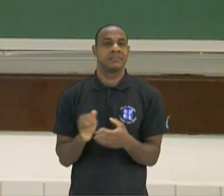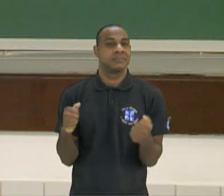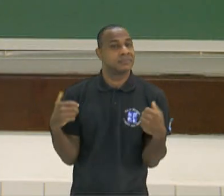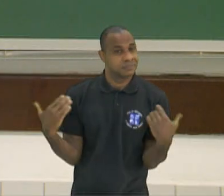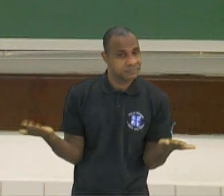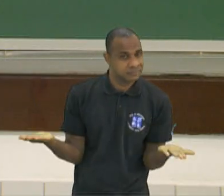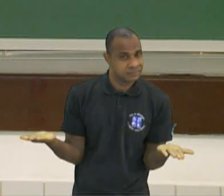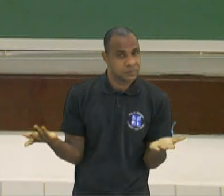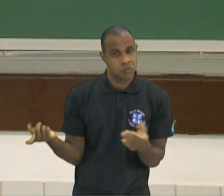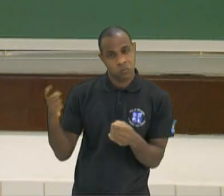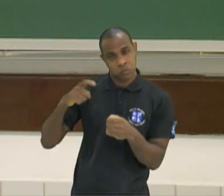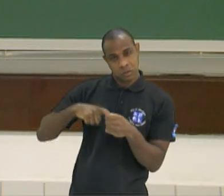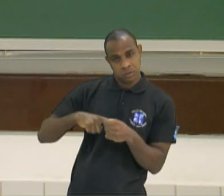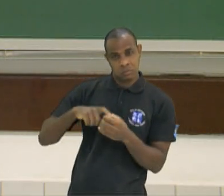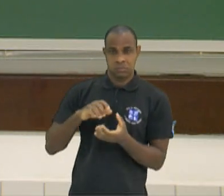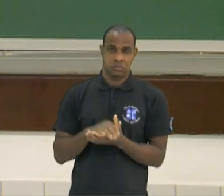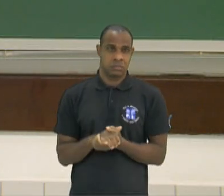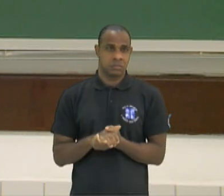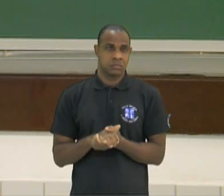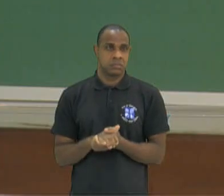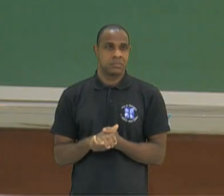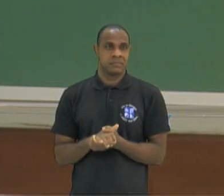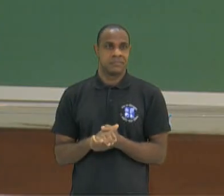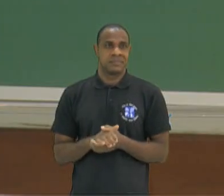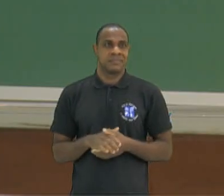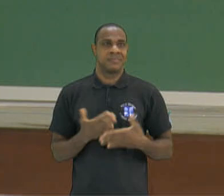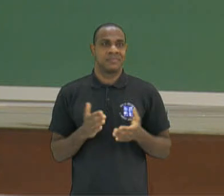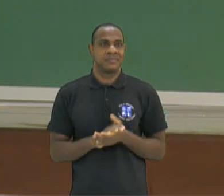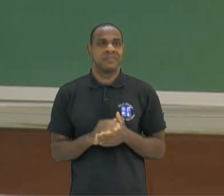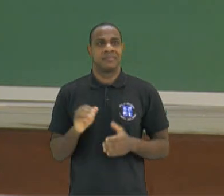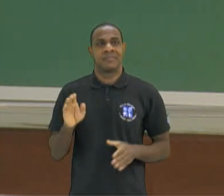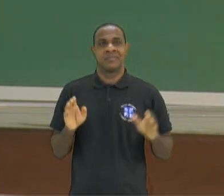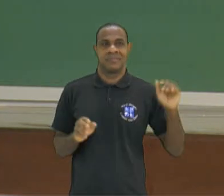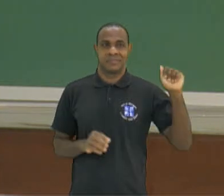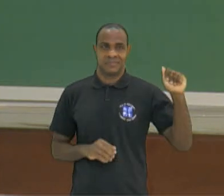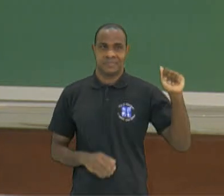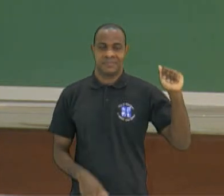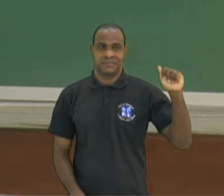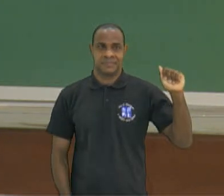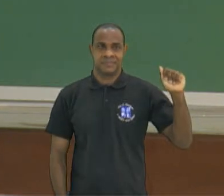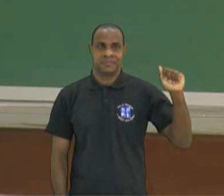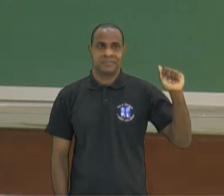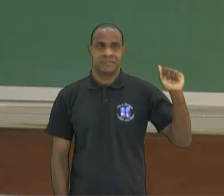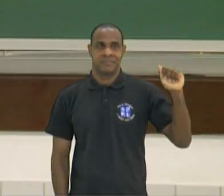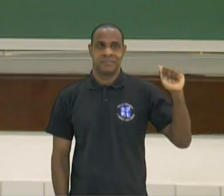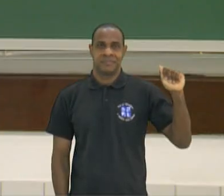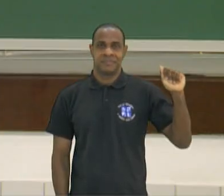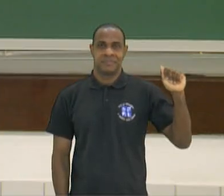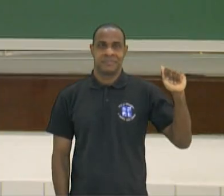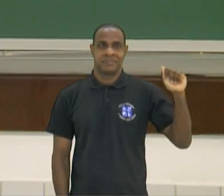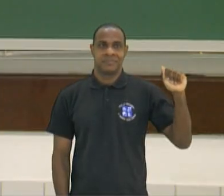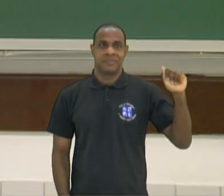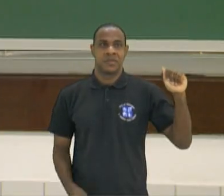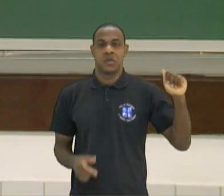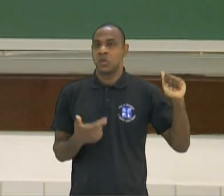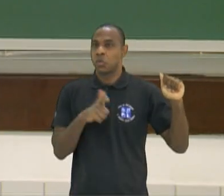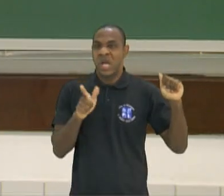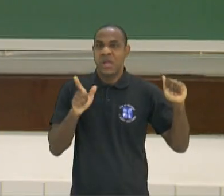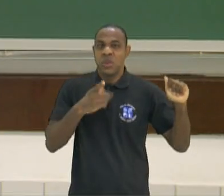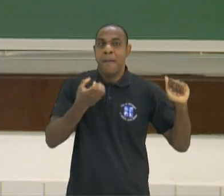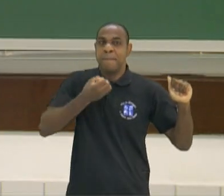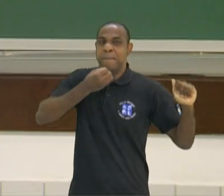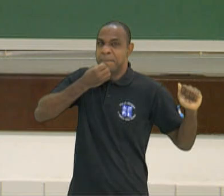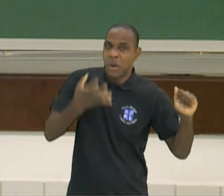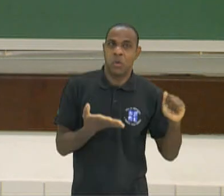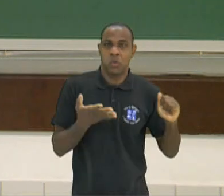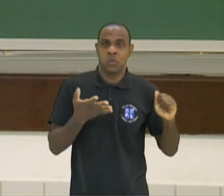Então, pessoal, retornando aqui, but not as good as the real sport, mas não é tão bom quanto